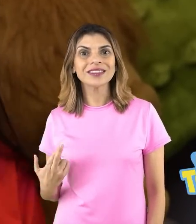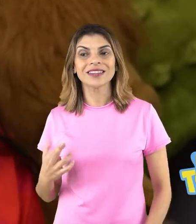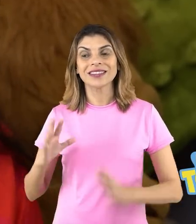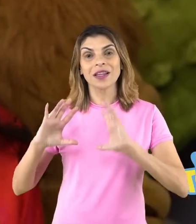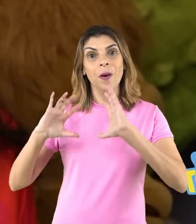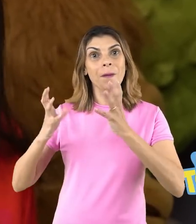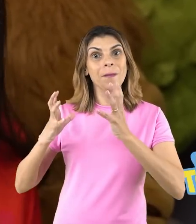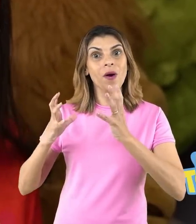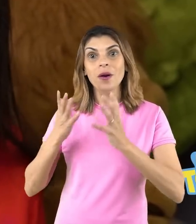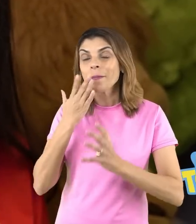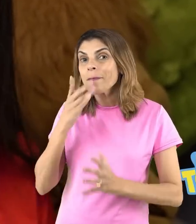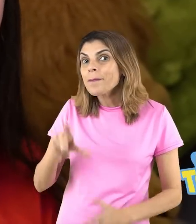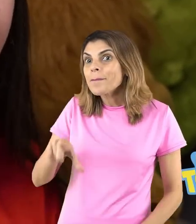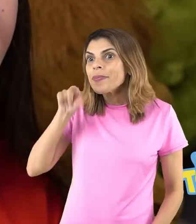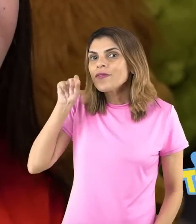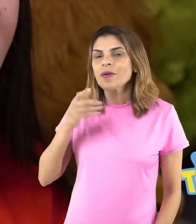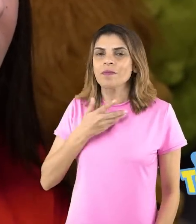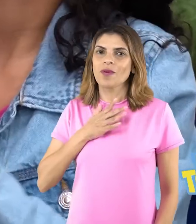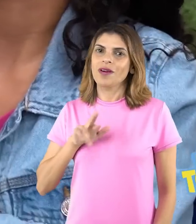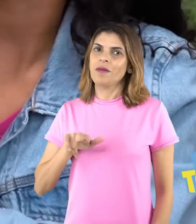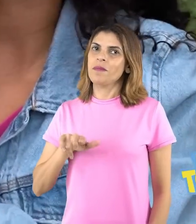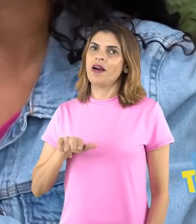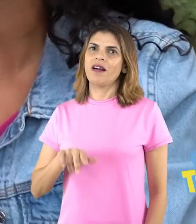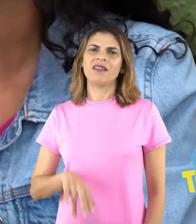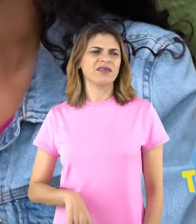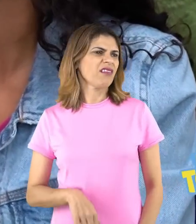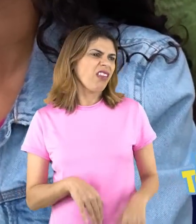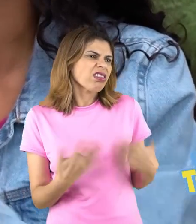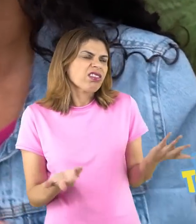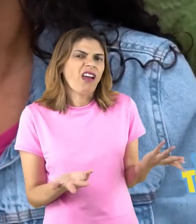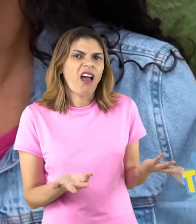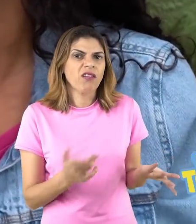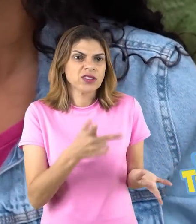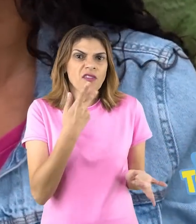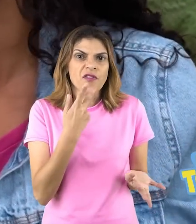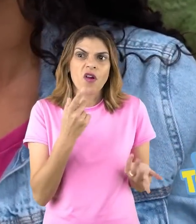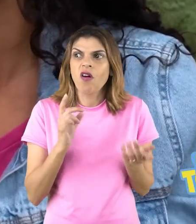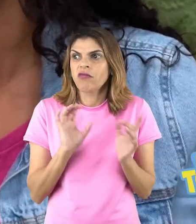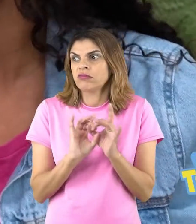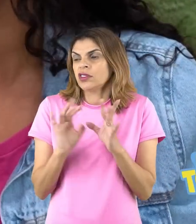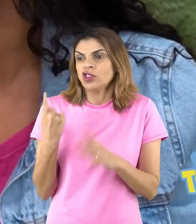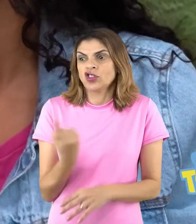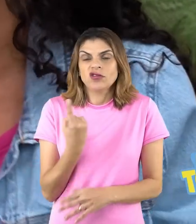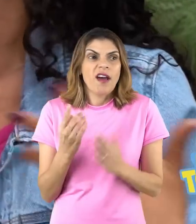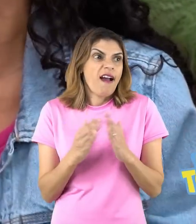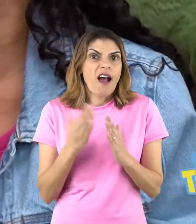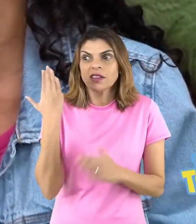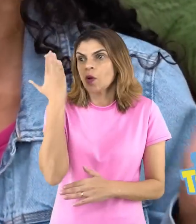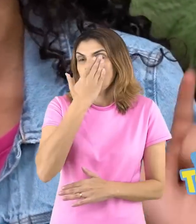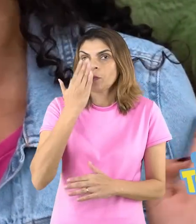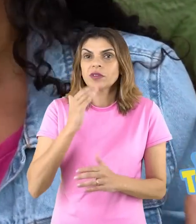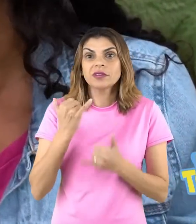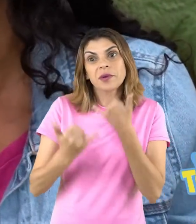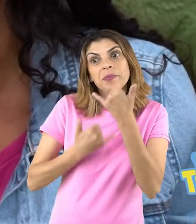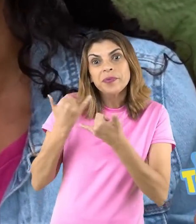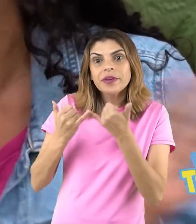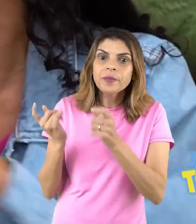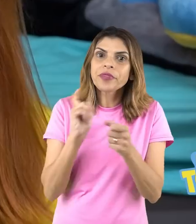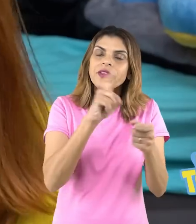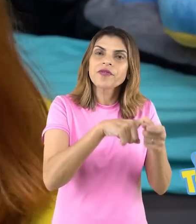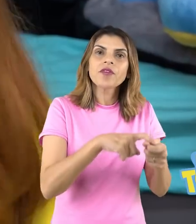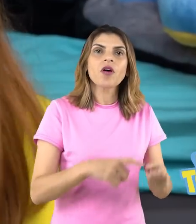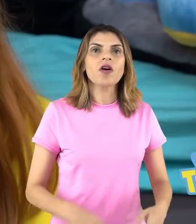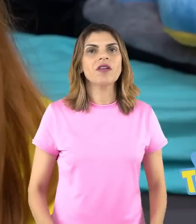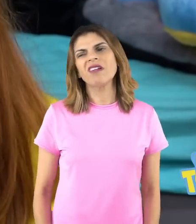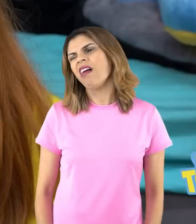é boa de vôlei preferida do meu irmão ai Daí você não disse que a gente está sozinho em casa a gente joga e depois a gente devolve